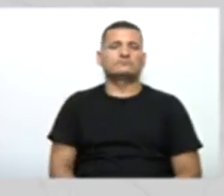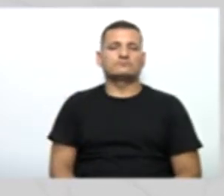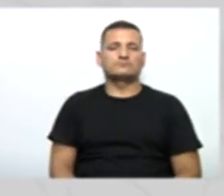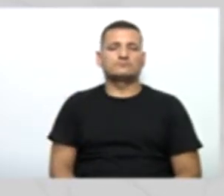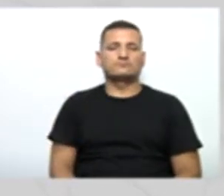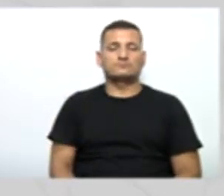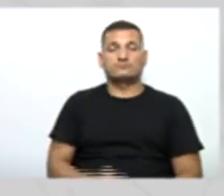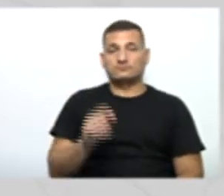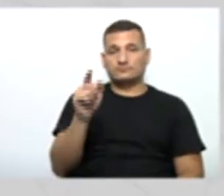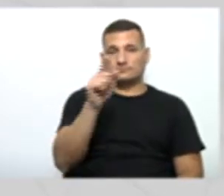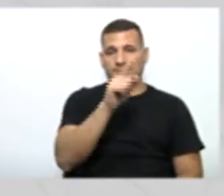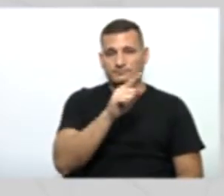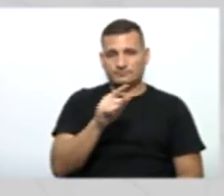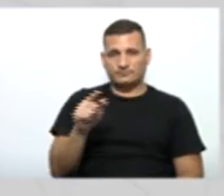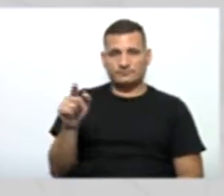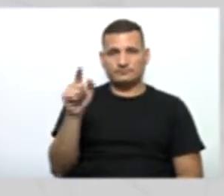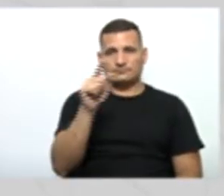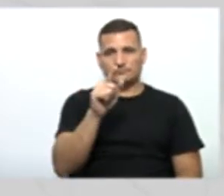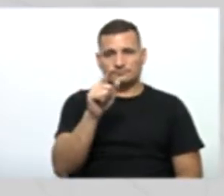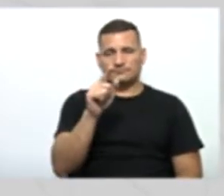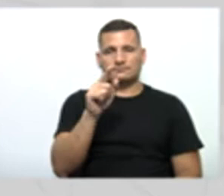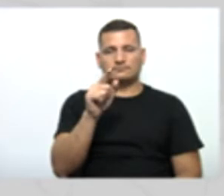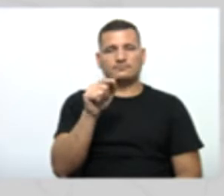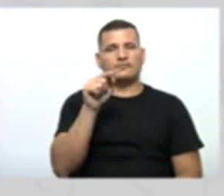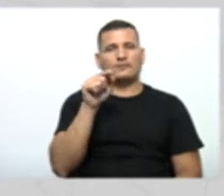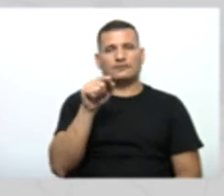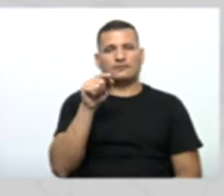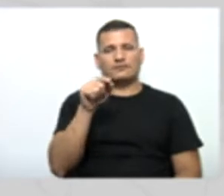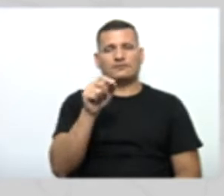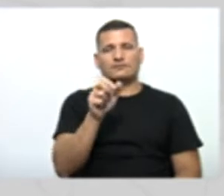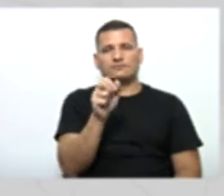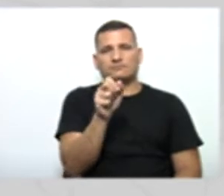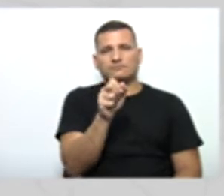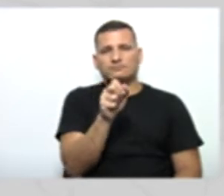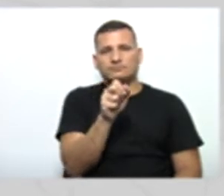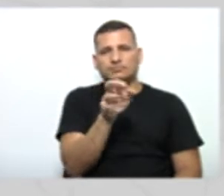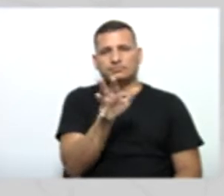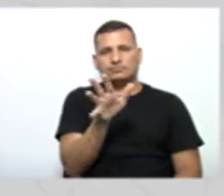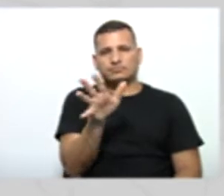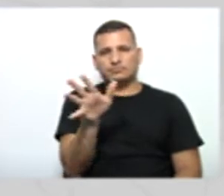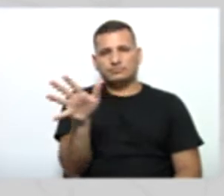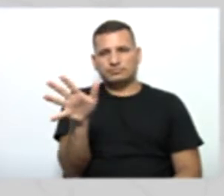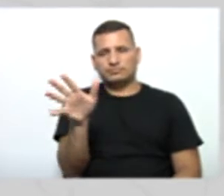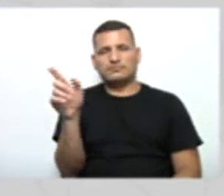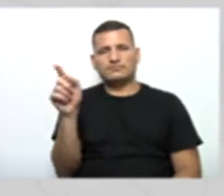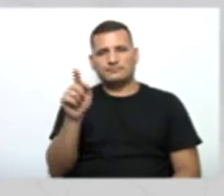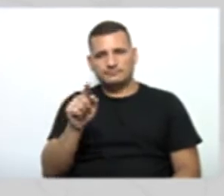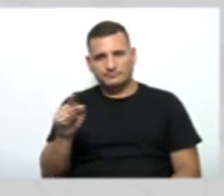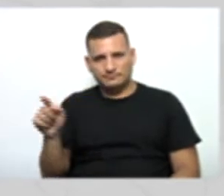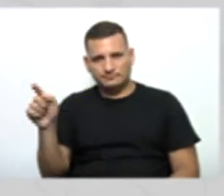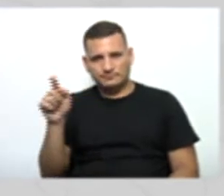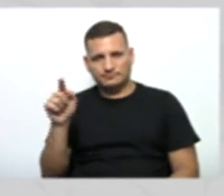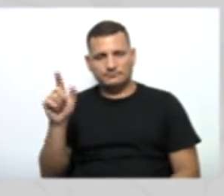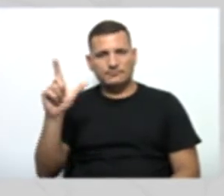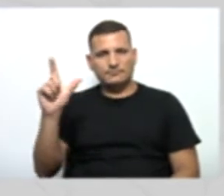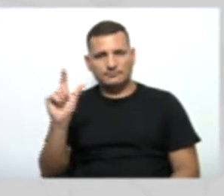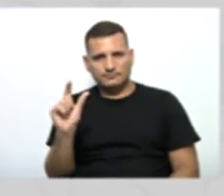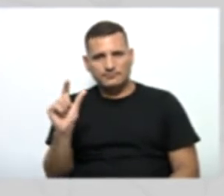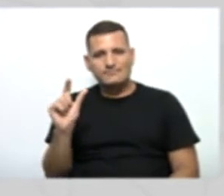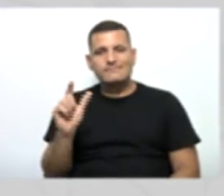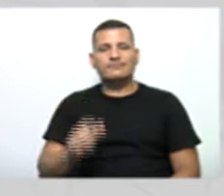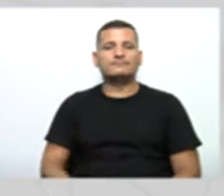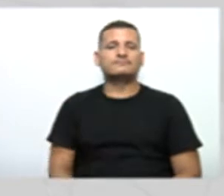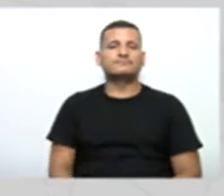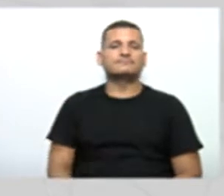uso maior, ele vai ser estendido para um caso de uso menor. Olha